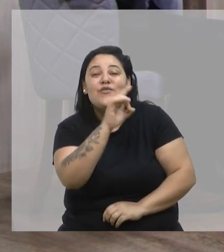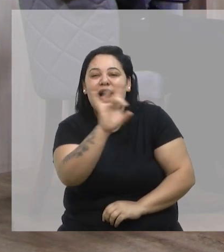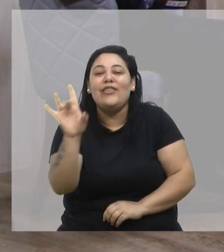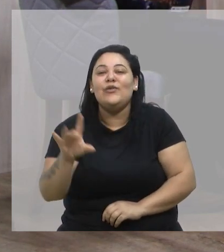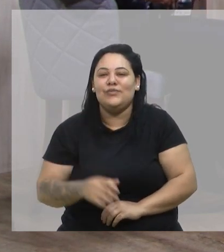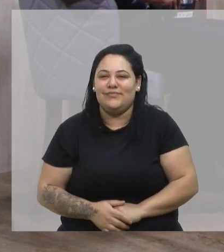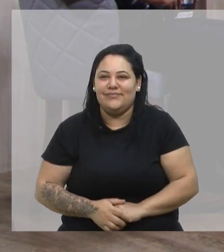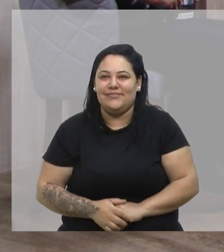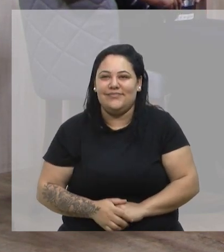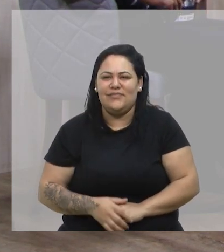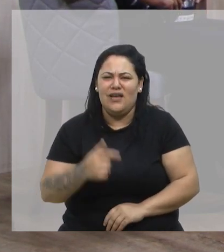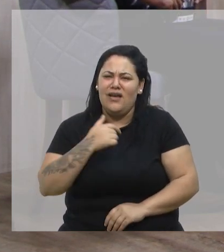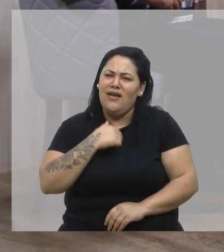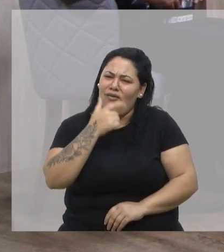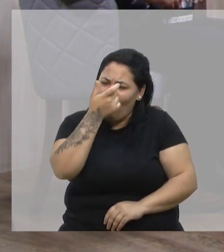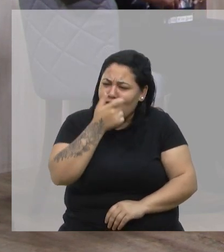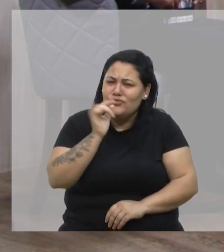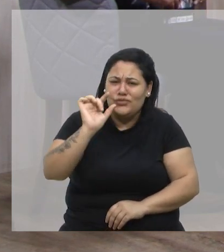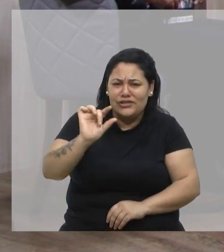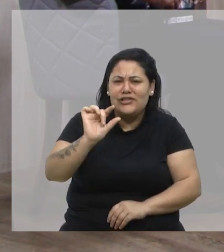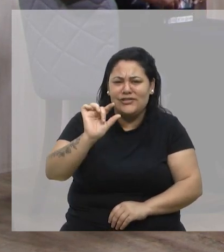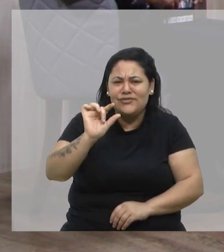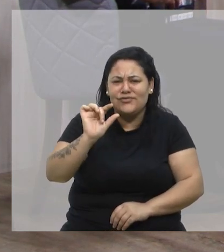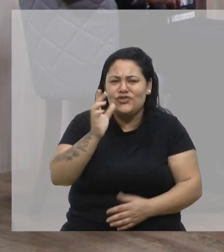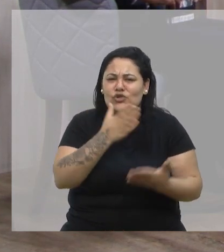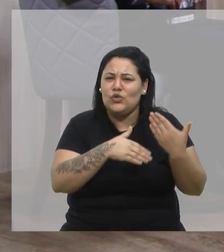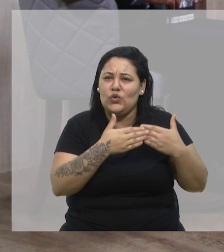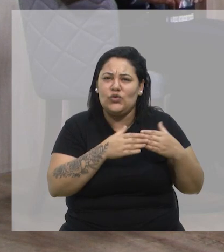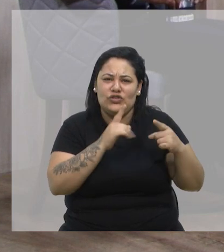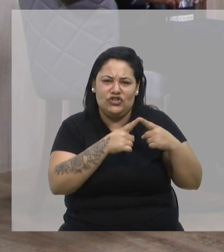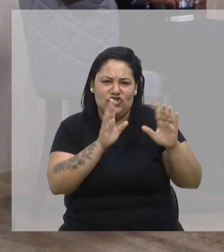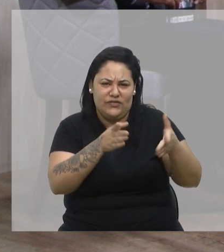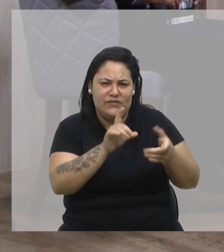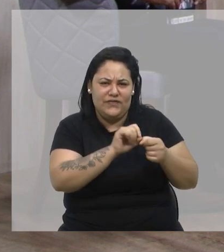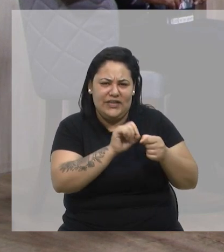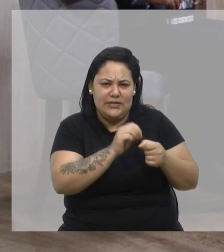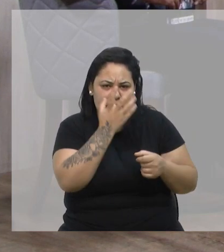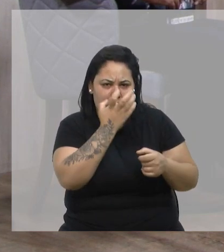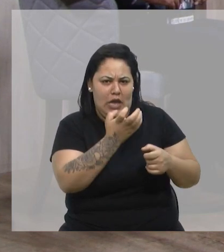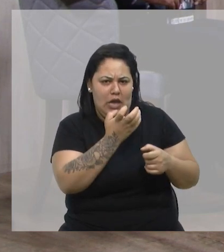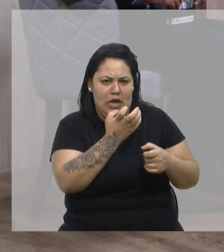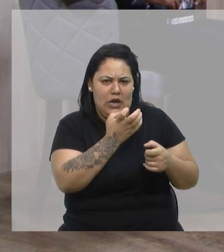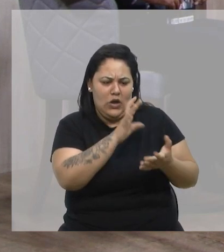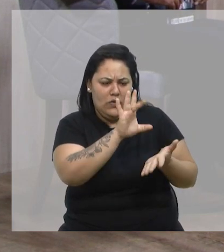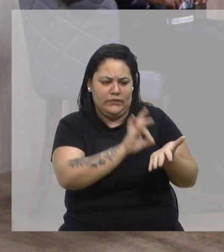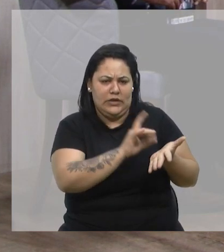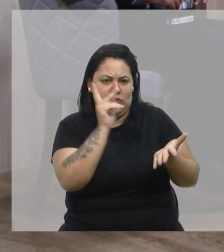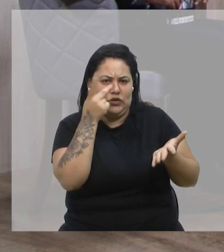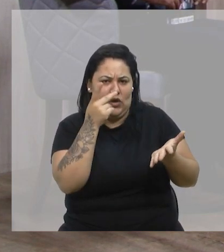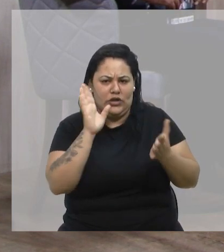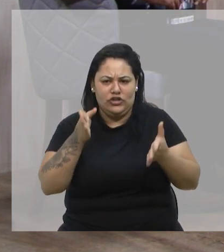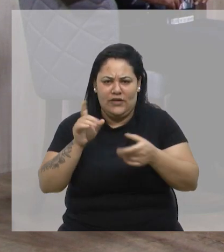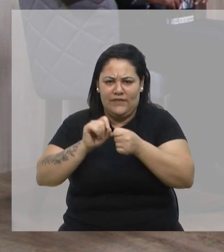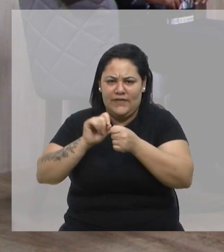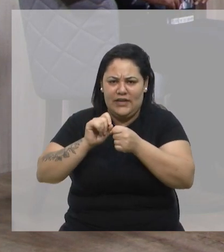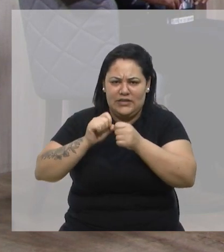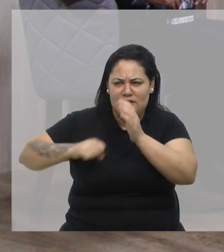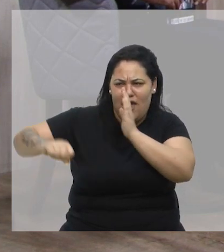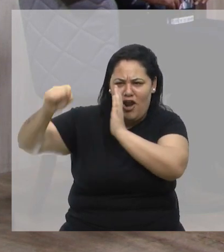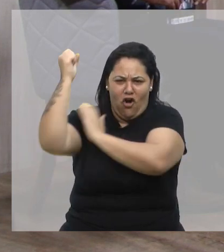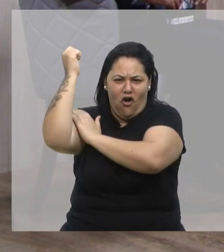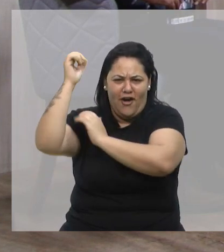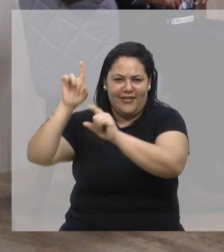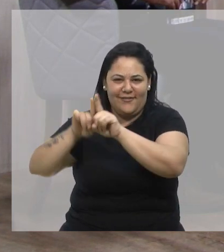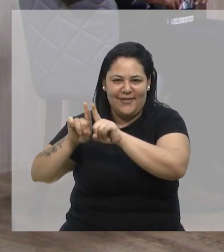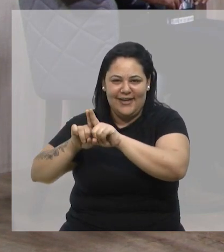enxergam, digamos assim? Acho que a gente se enquadra um pouco de tudo, porque a gente já fez ficção científica, já fez super-herói.